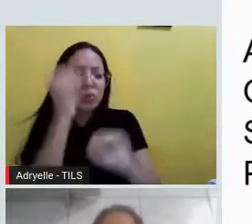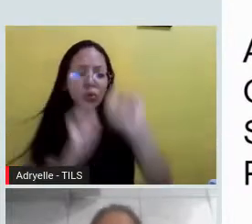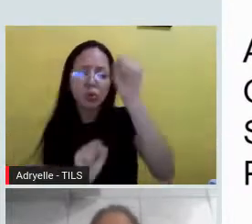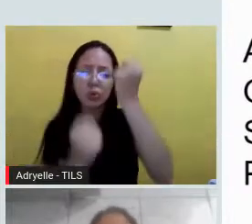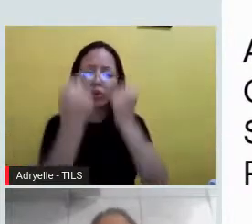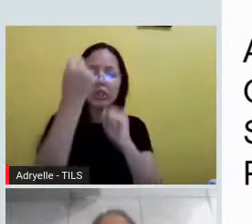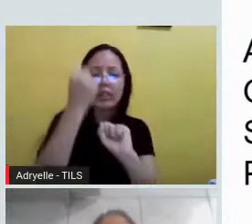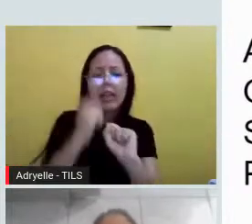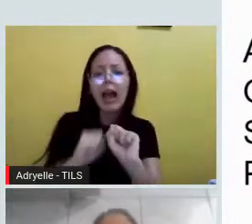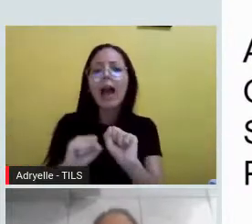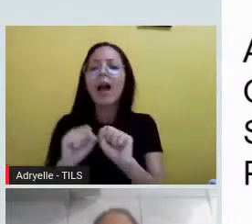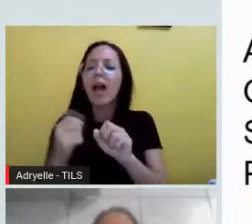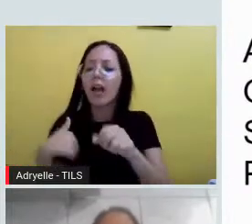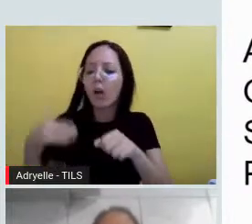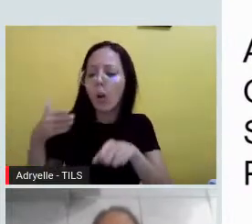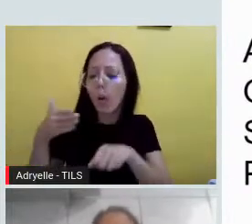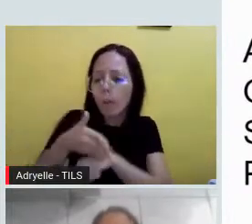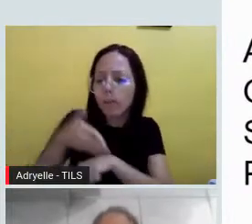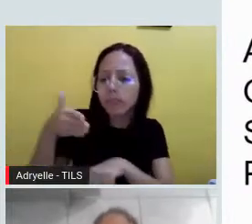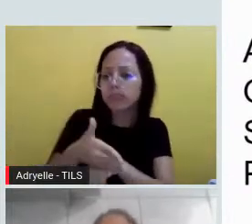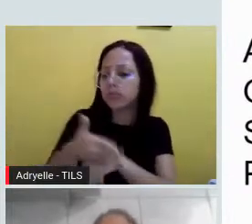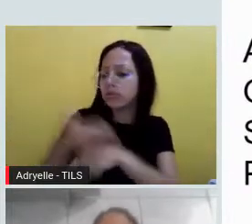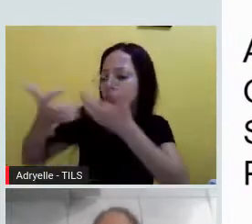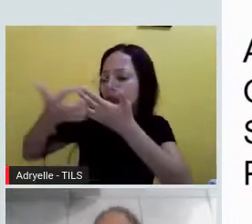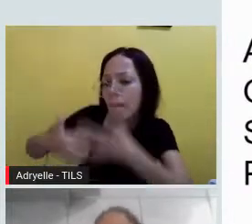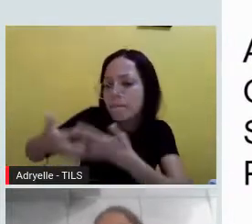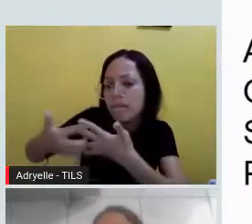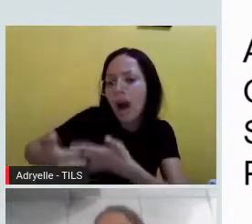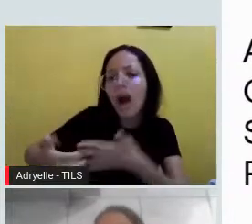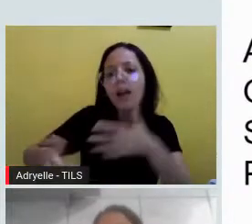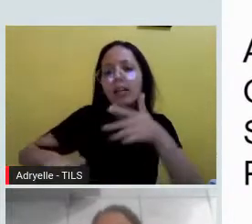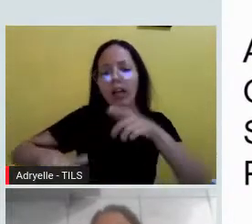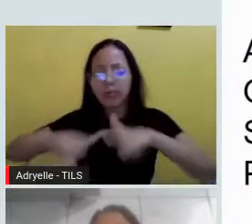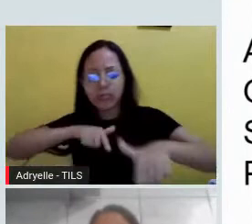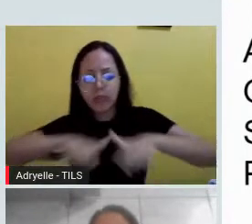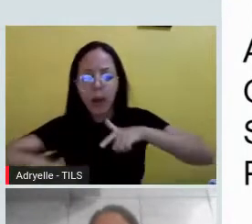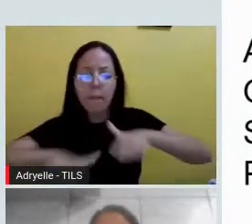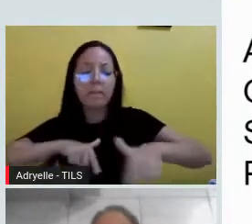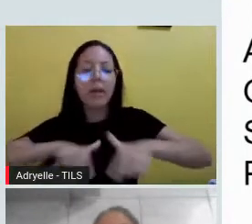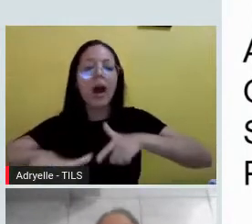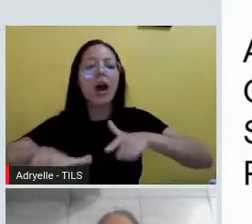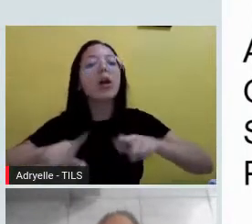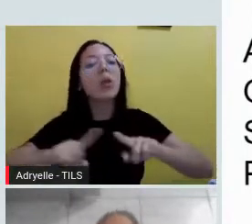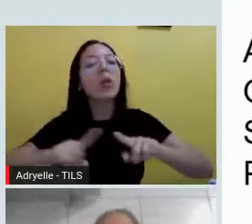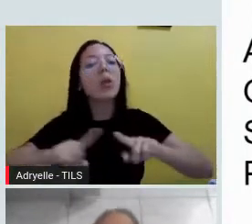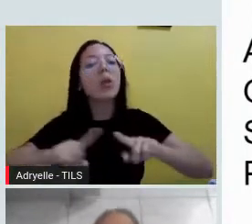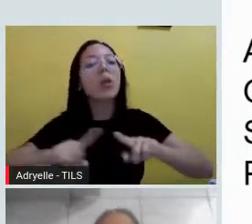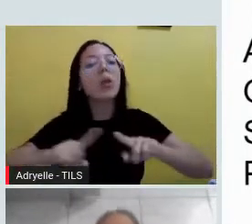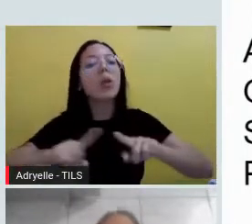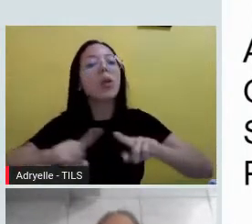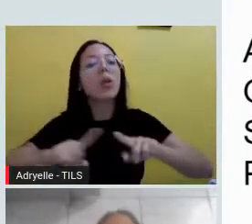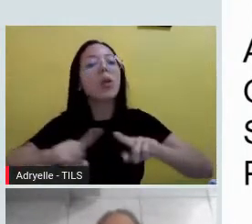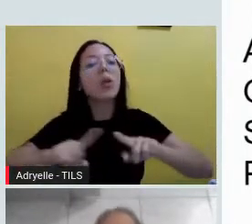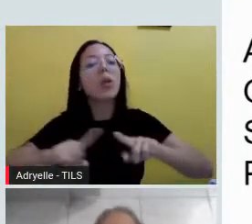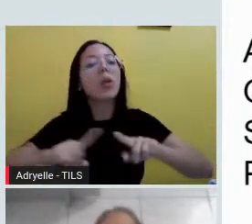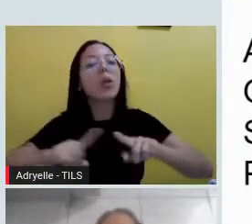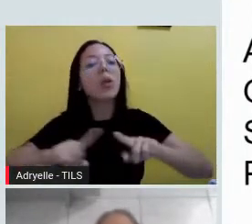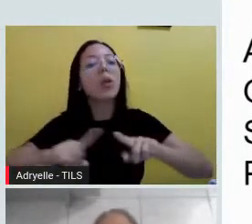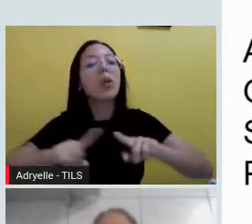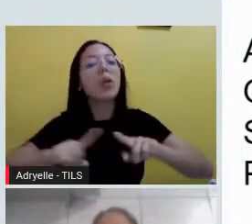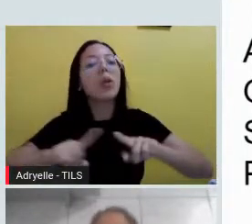das máquinas, do trabalho, mas aí é necessário refletir também que mudanças